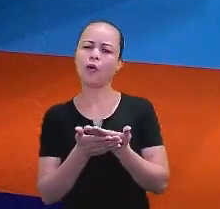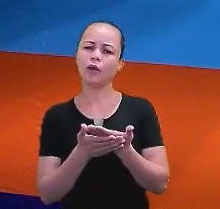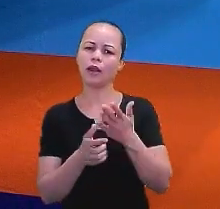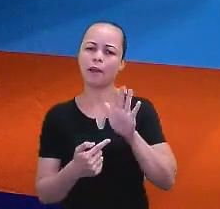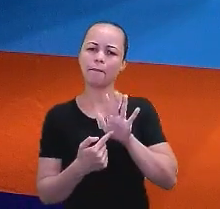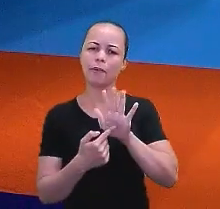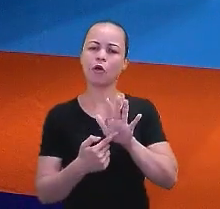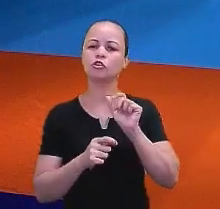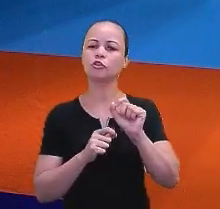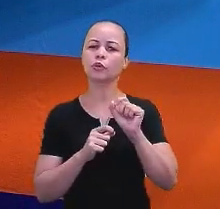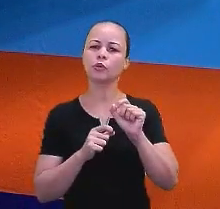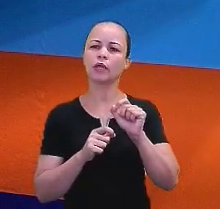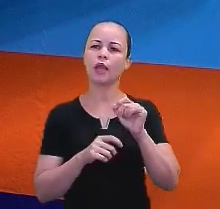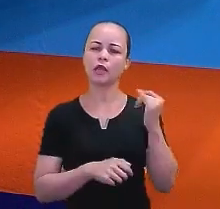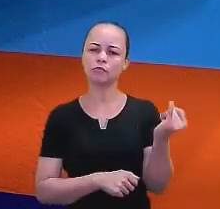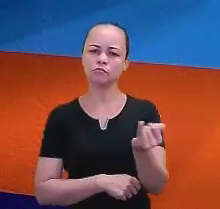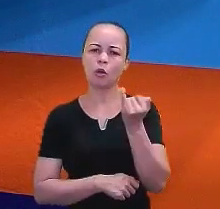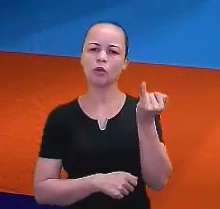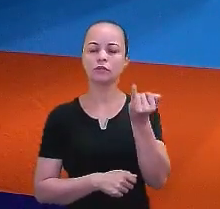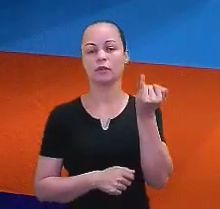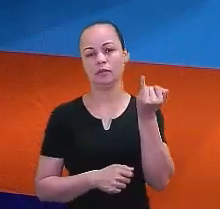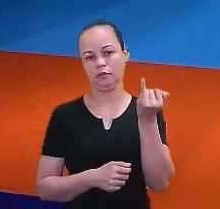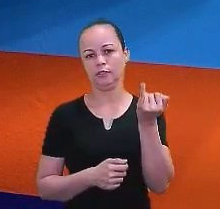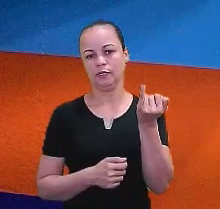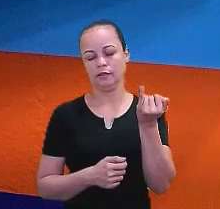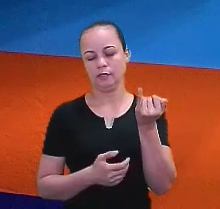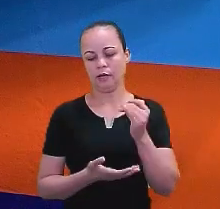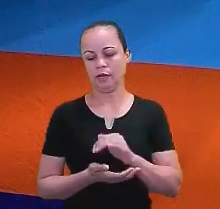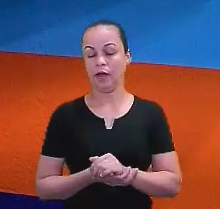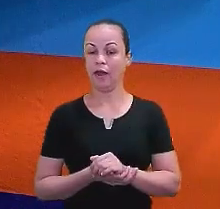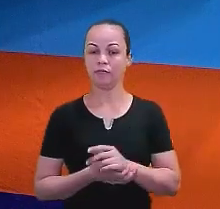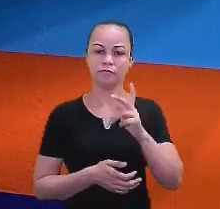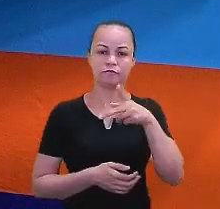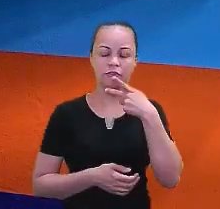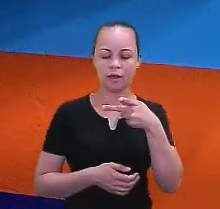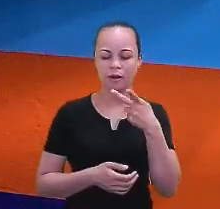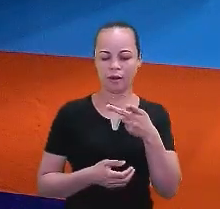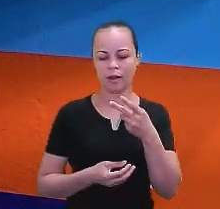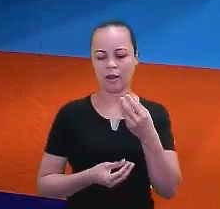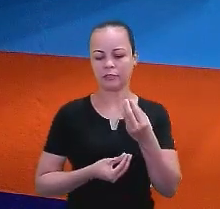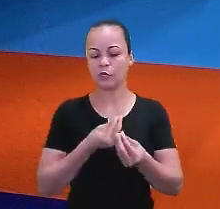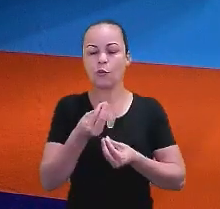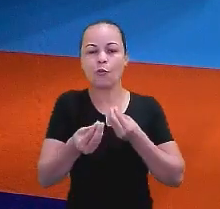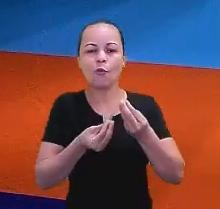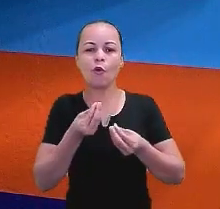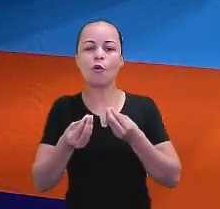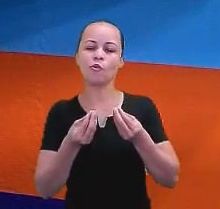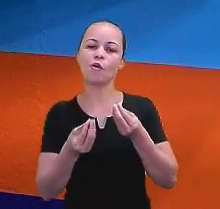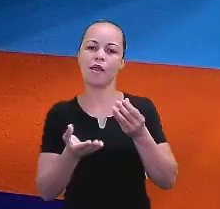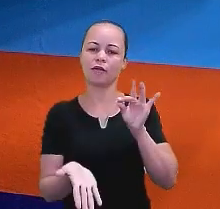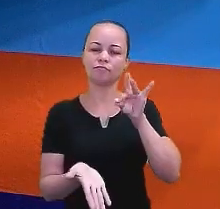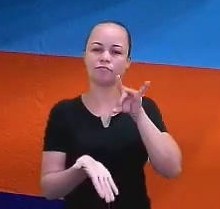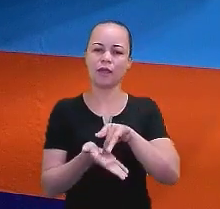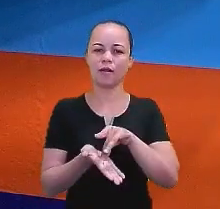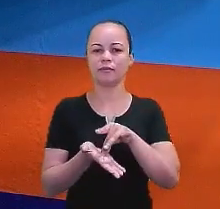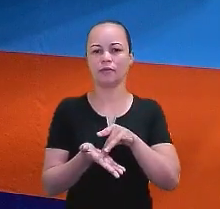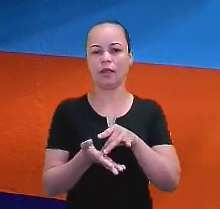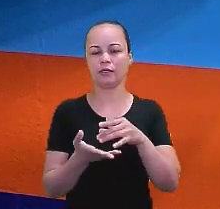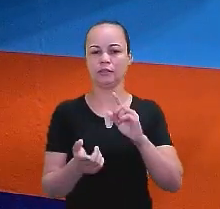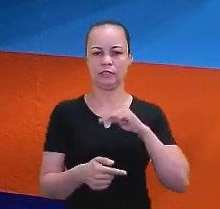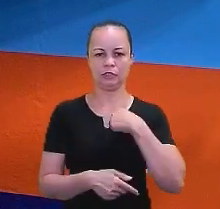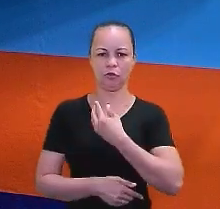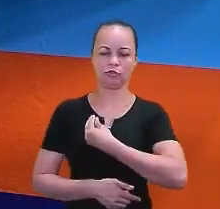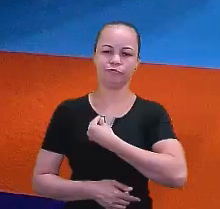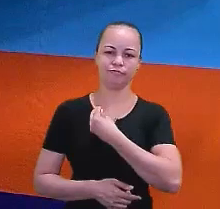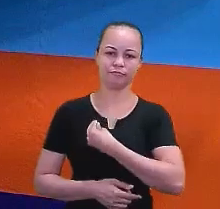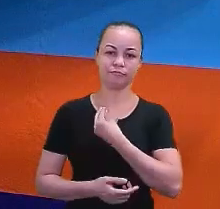ponto que é importante mencionarmos, dada a realidade que nós estamos